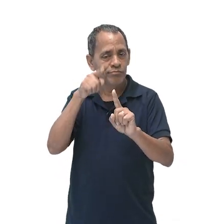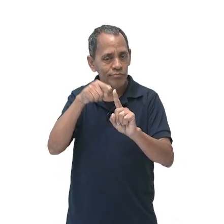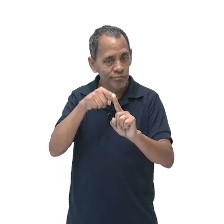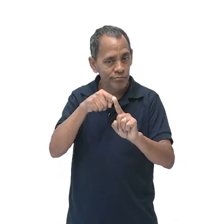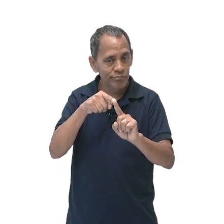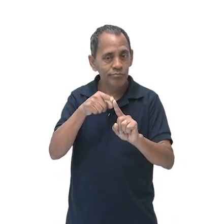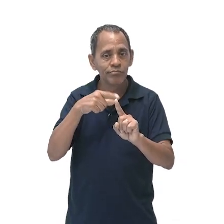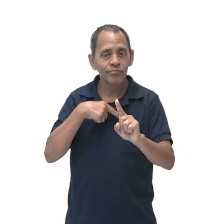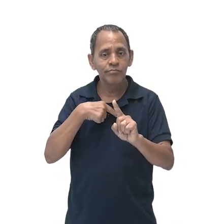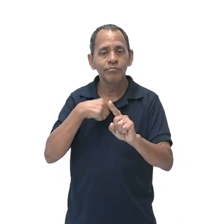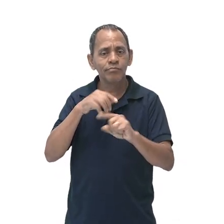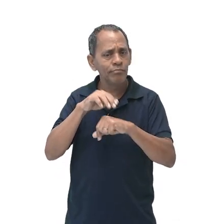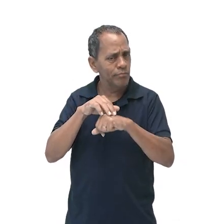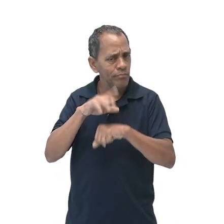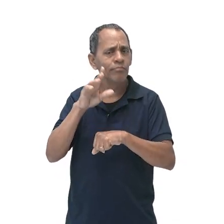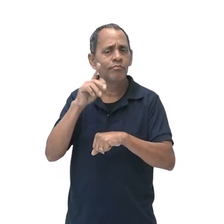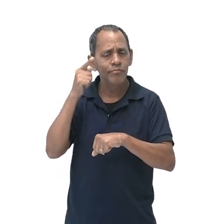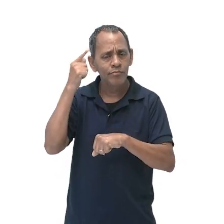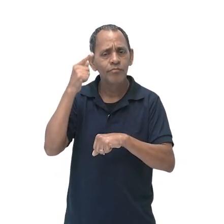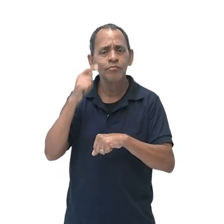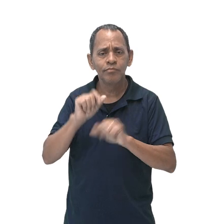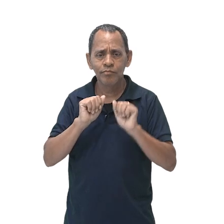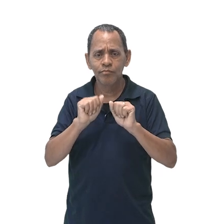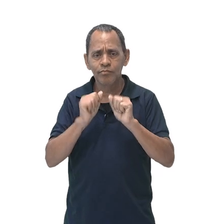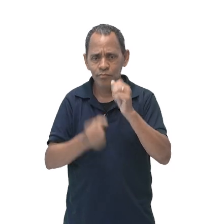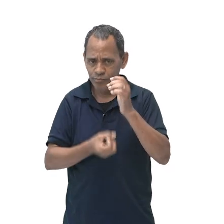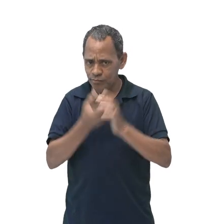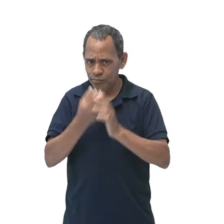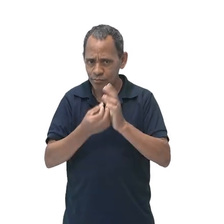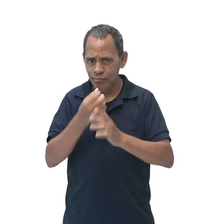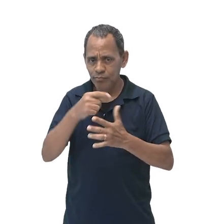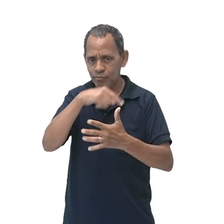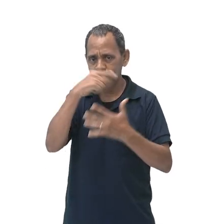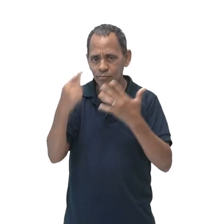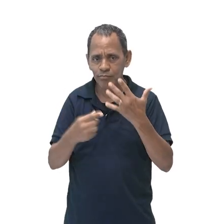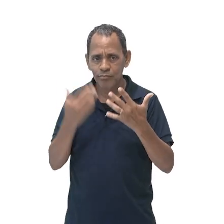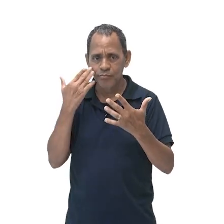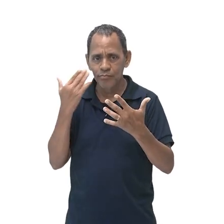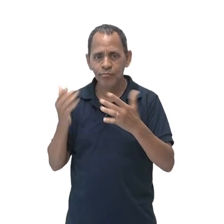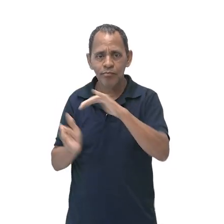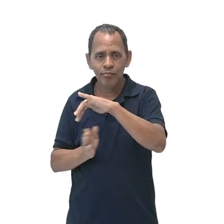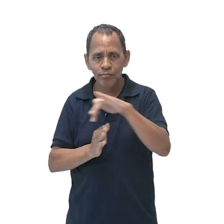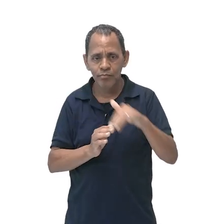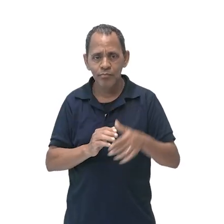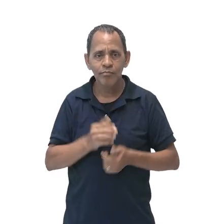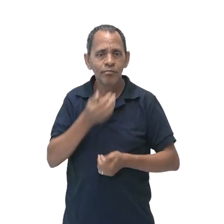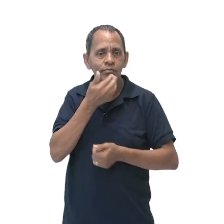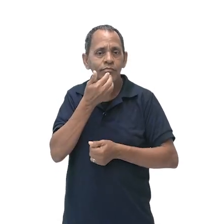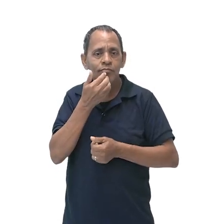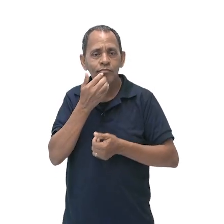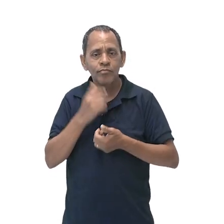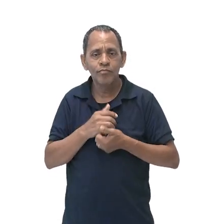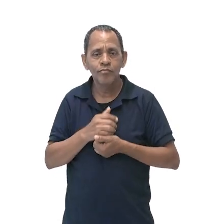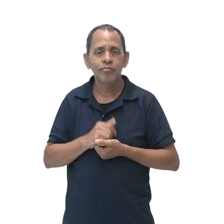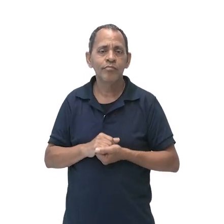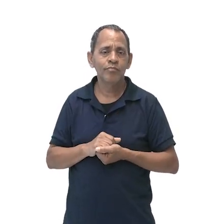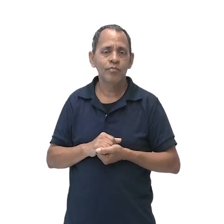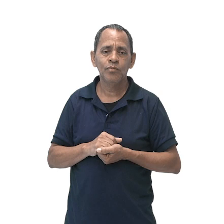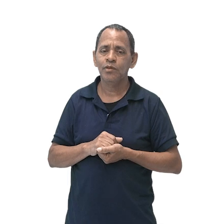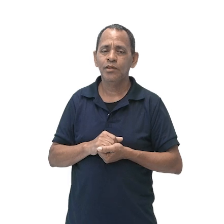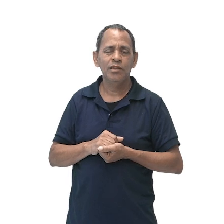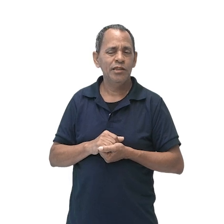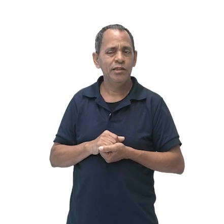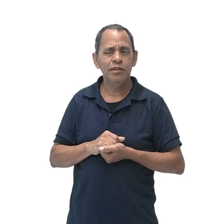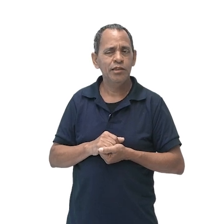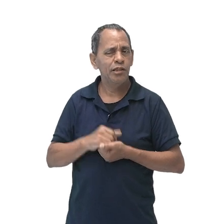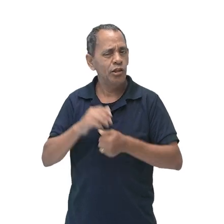E temos mais ideias que podem ser estabelecidas pelas preposições. Olha só, é melhor não falarmos sobre